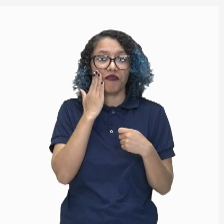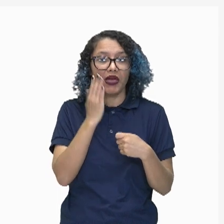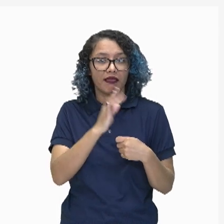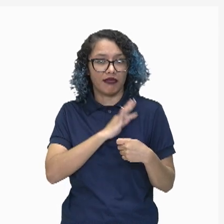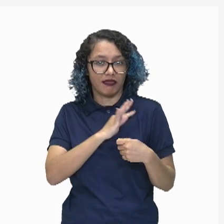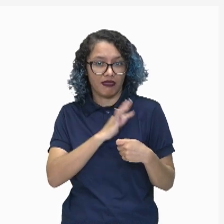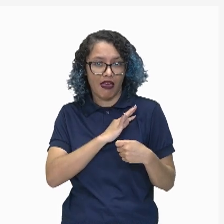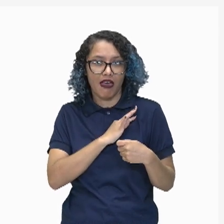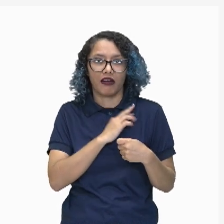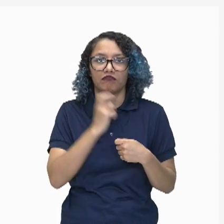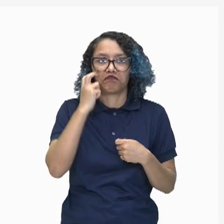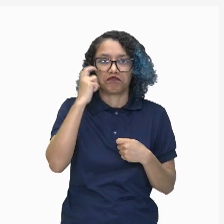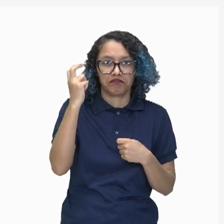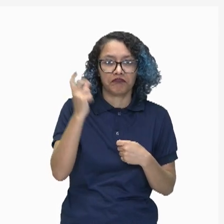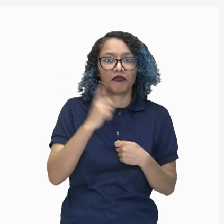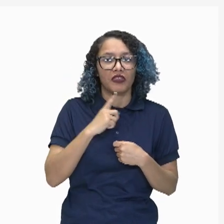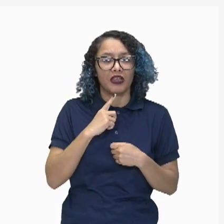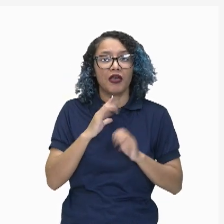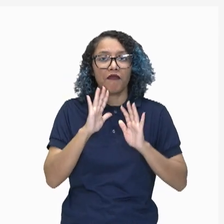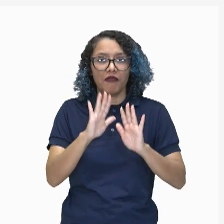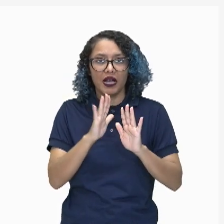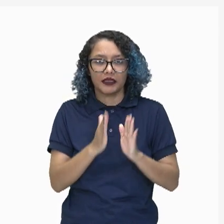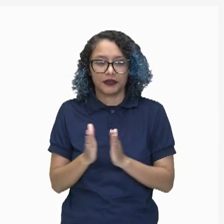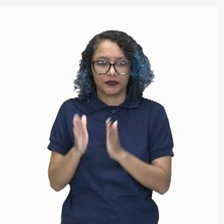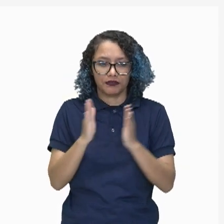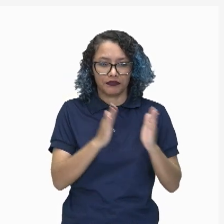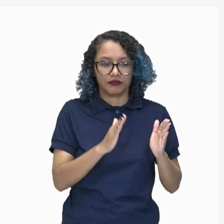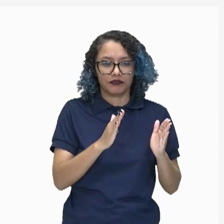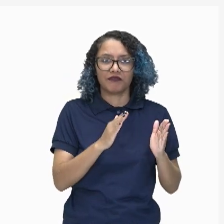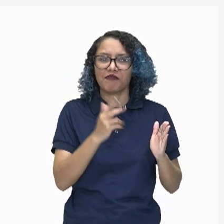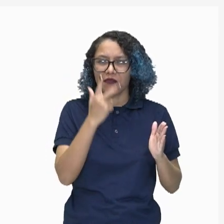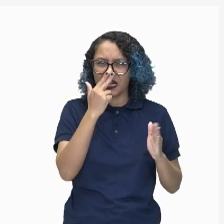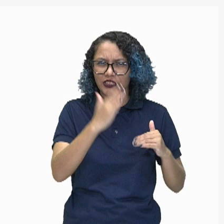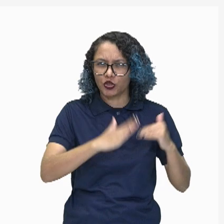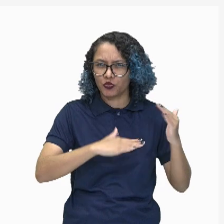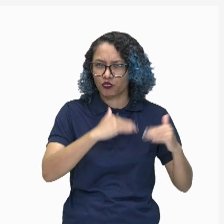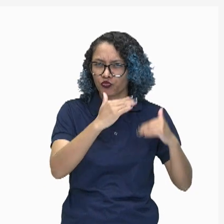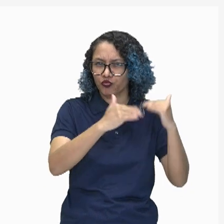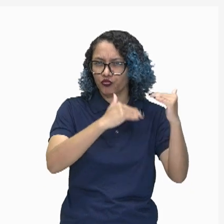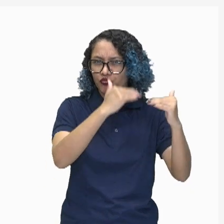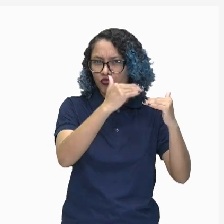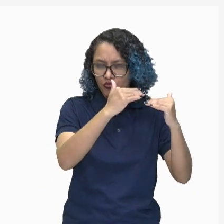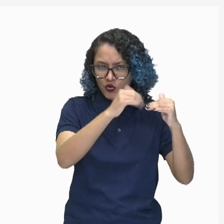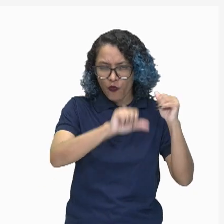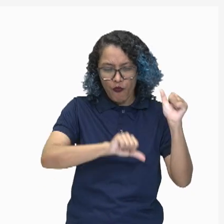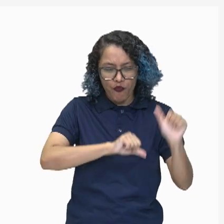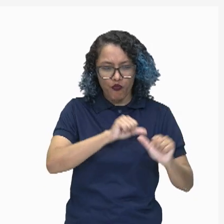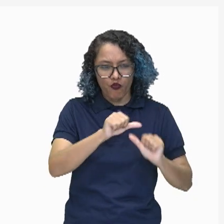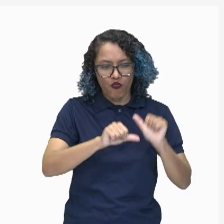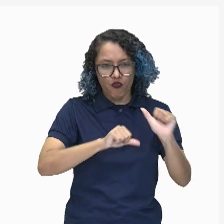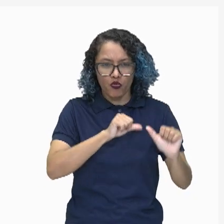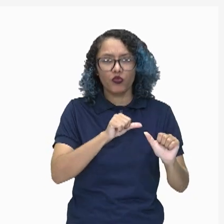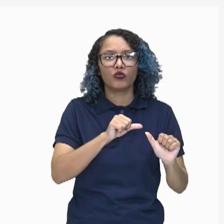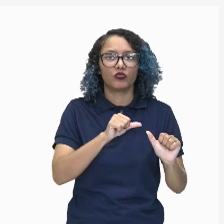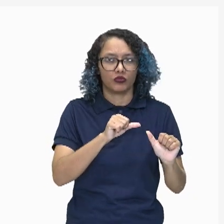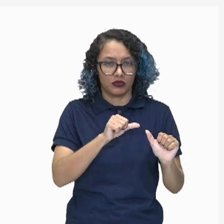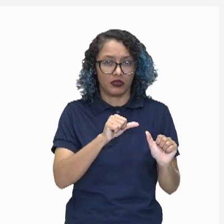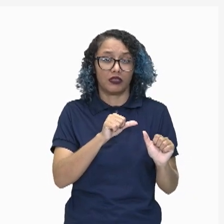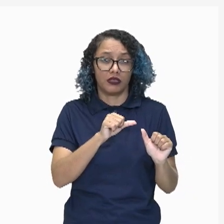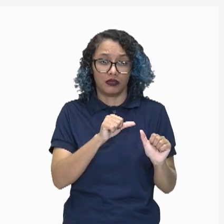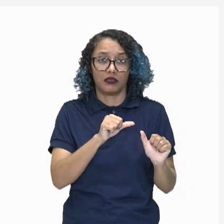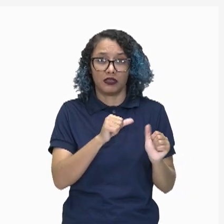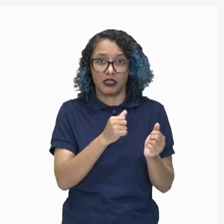né? Mas em 45 parece que isso amadurece, transforma tudo aquilo que vinha sendo desenvolvido